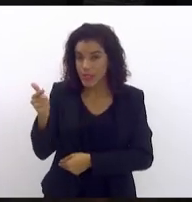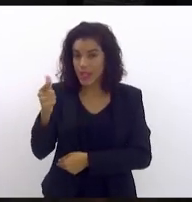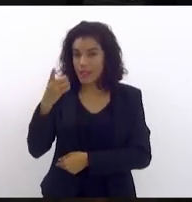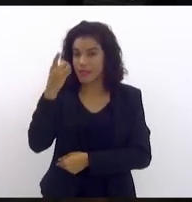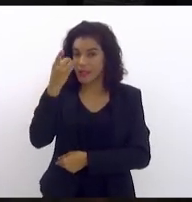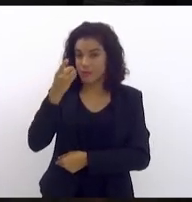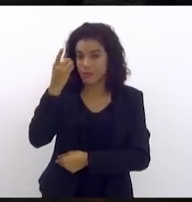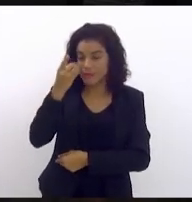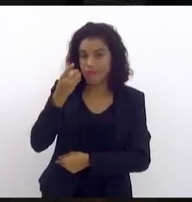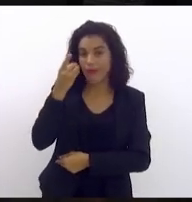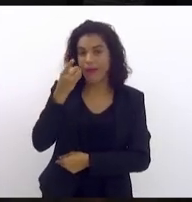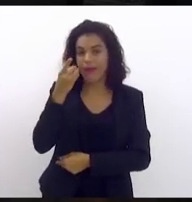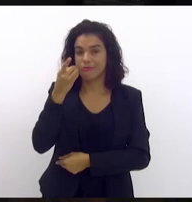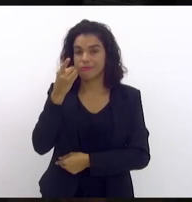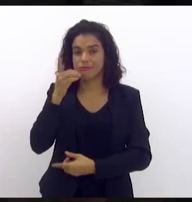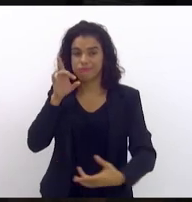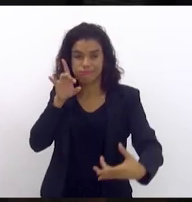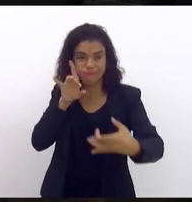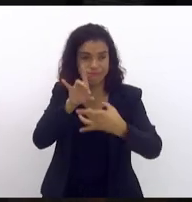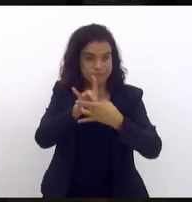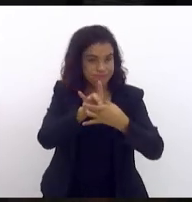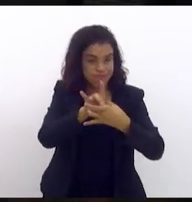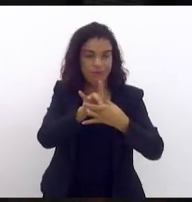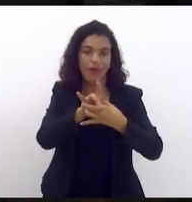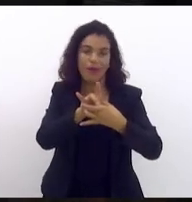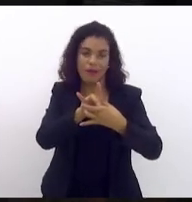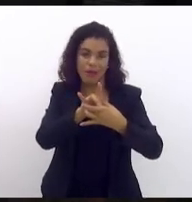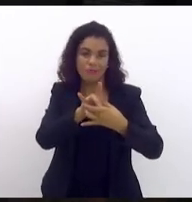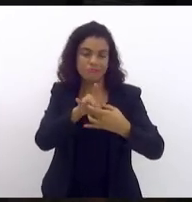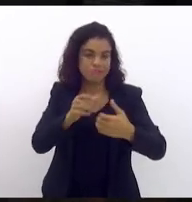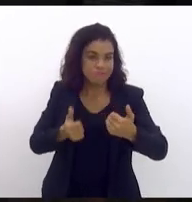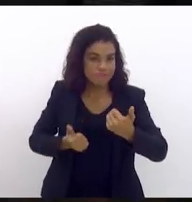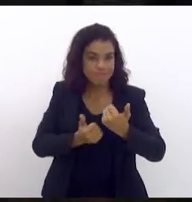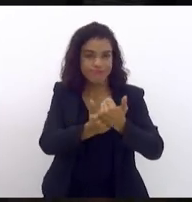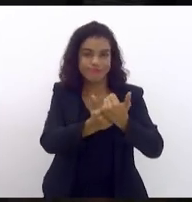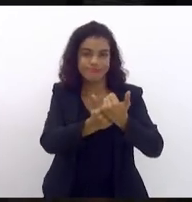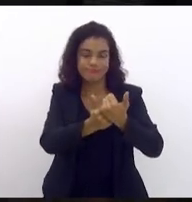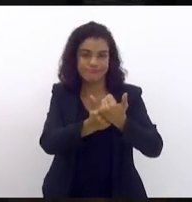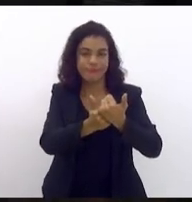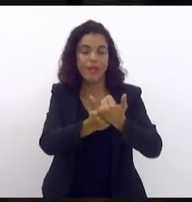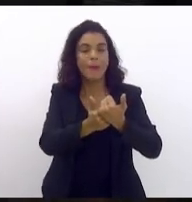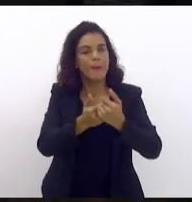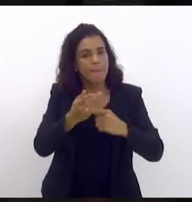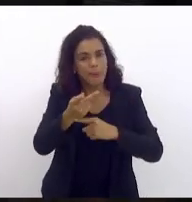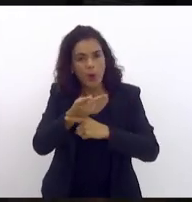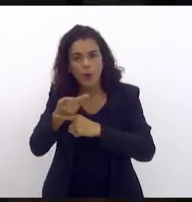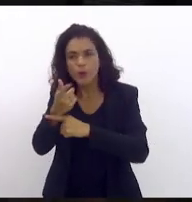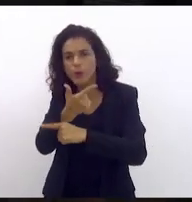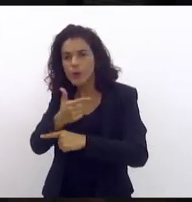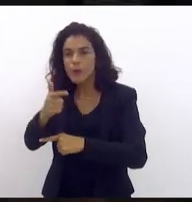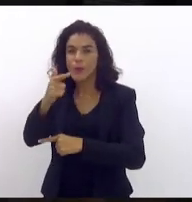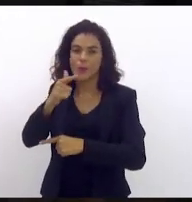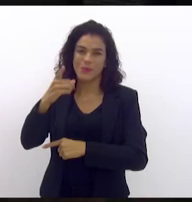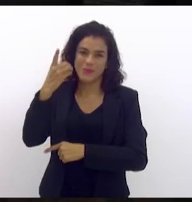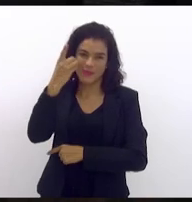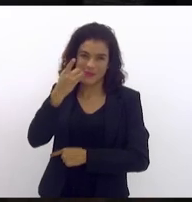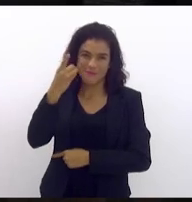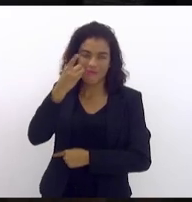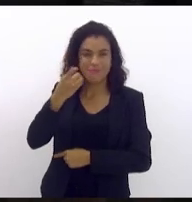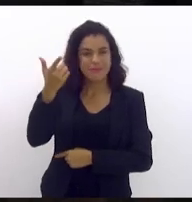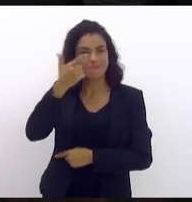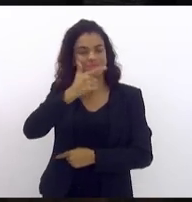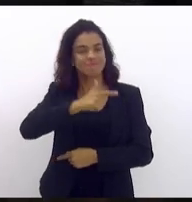eh correligionário com o qual esteja aliado alinhado que procurem os demais para que nós